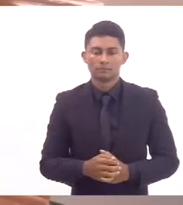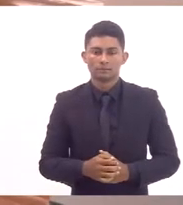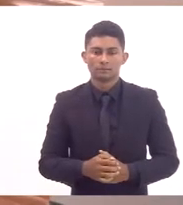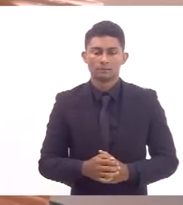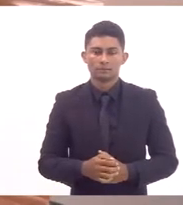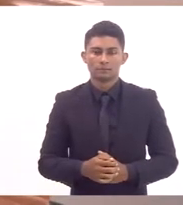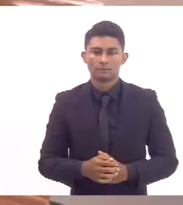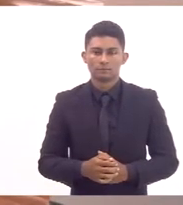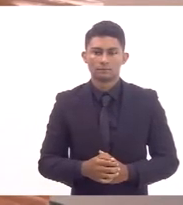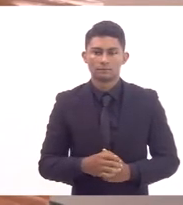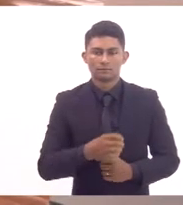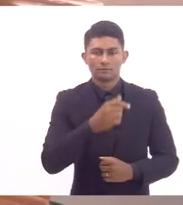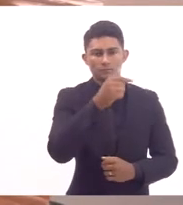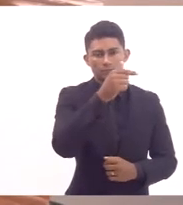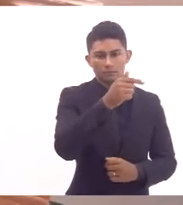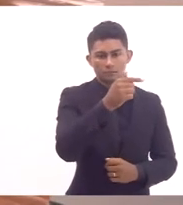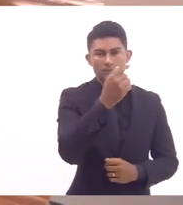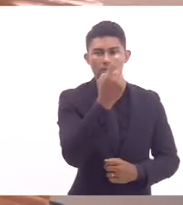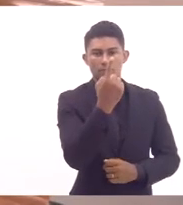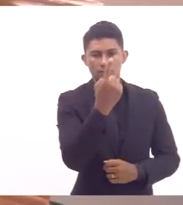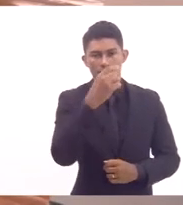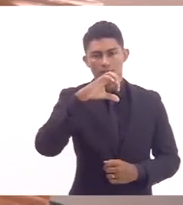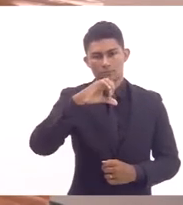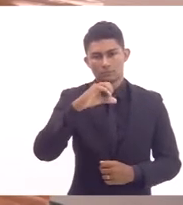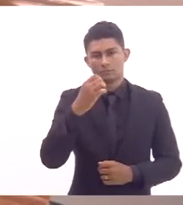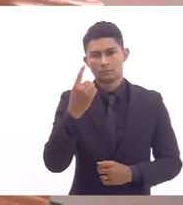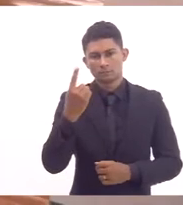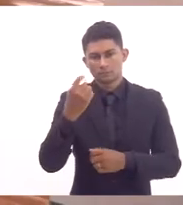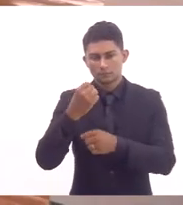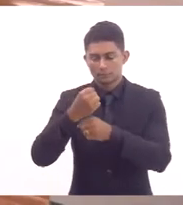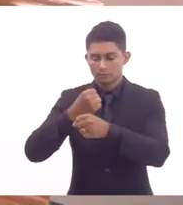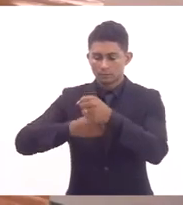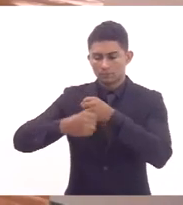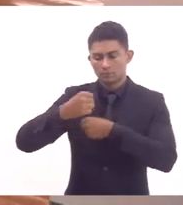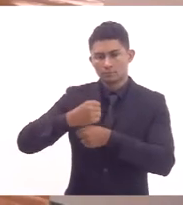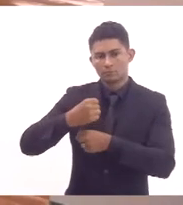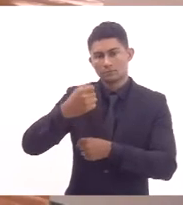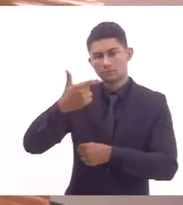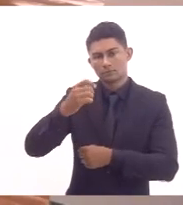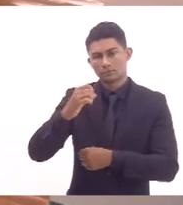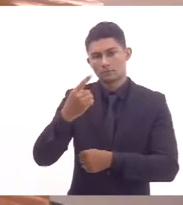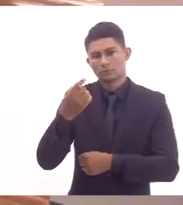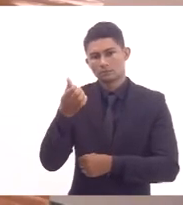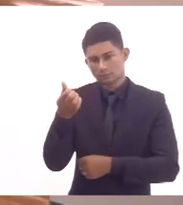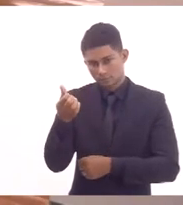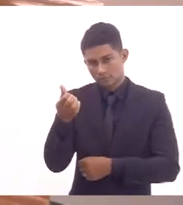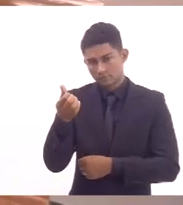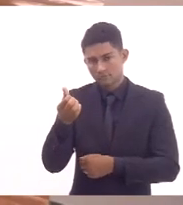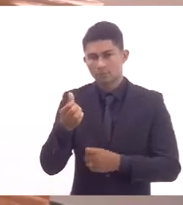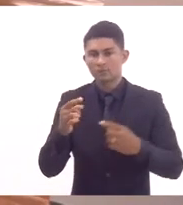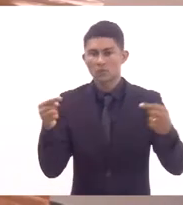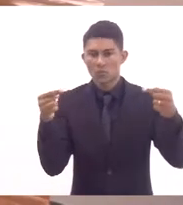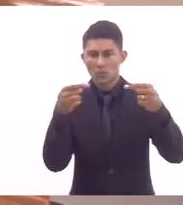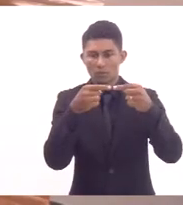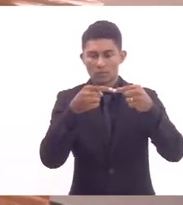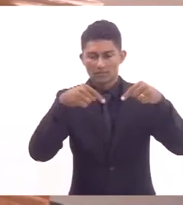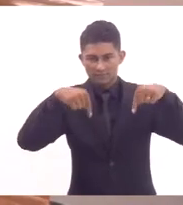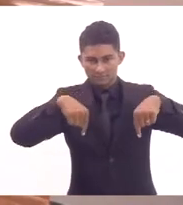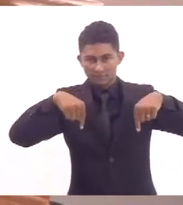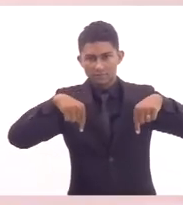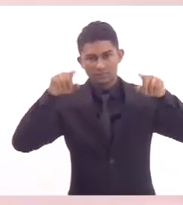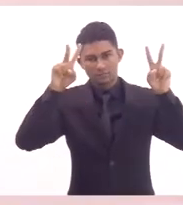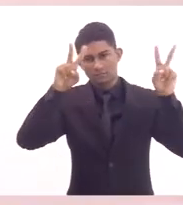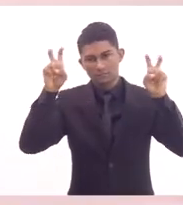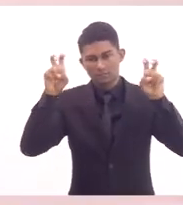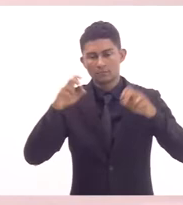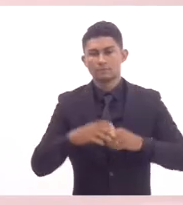e a Lei Nº 7 191 de 2016 que tá no escopo do nosso encontro de hoje